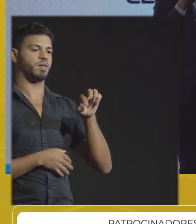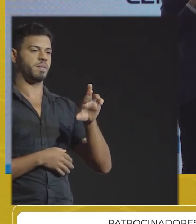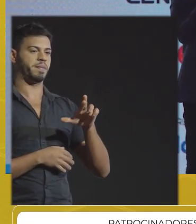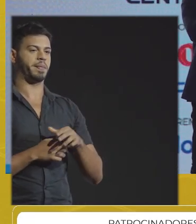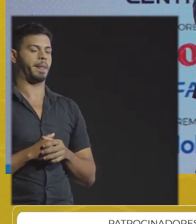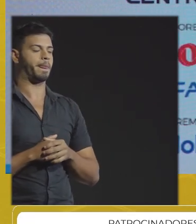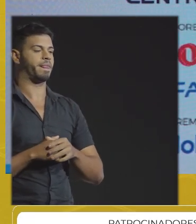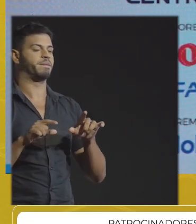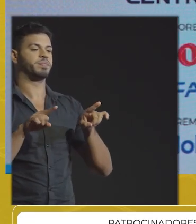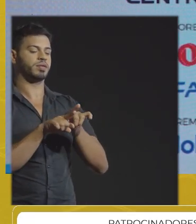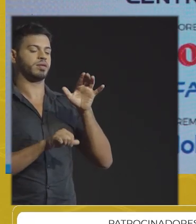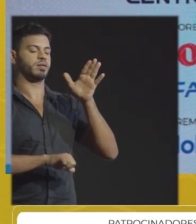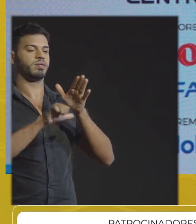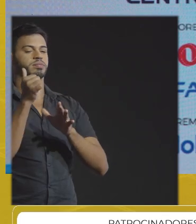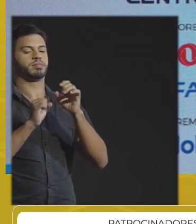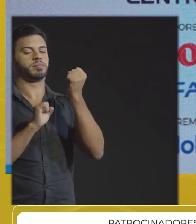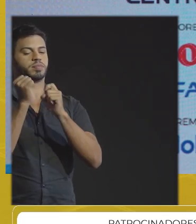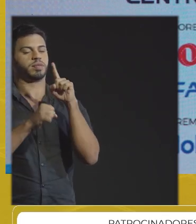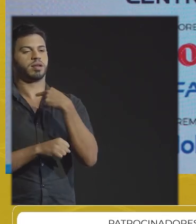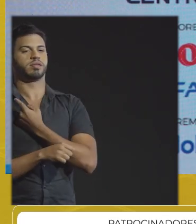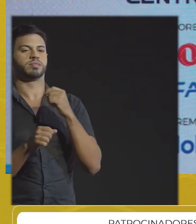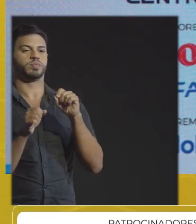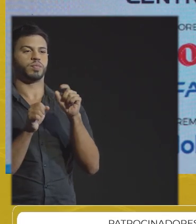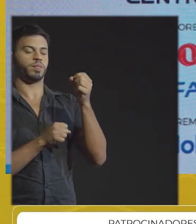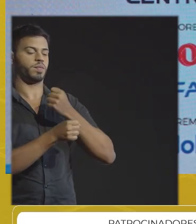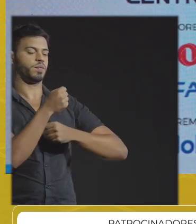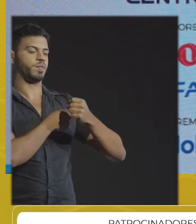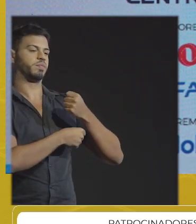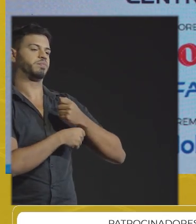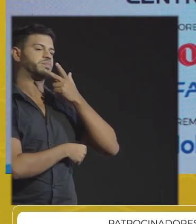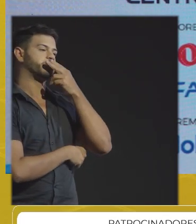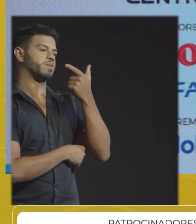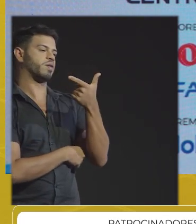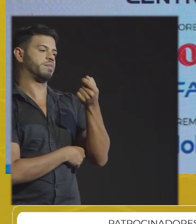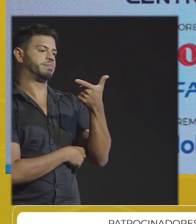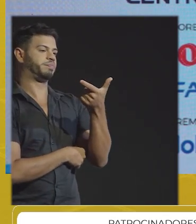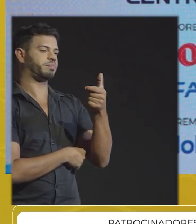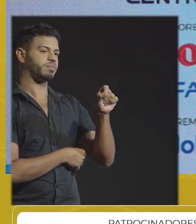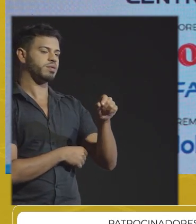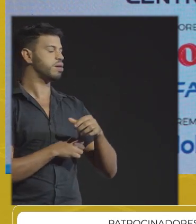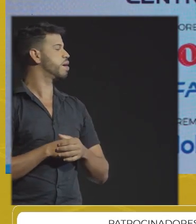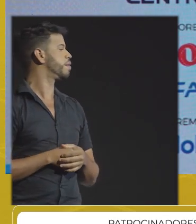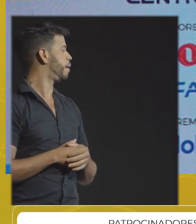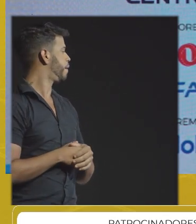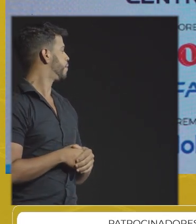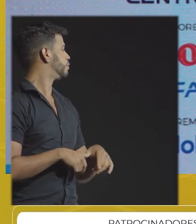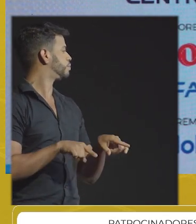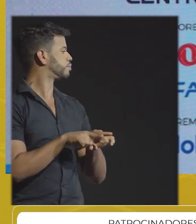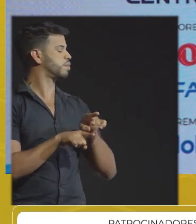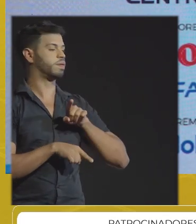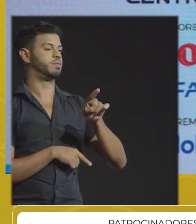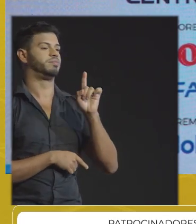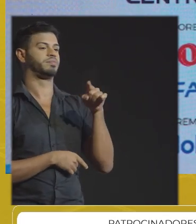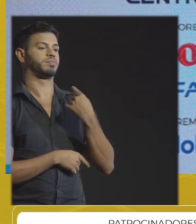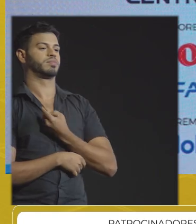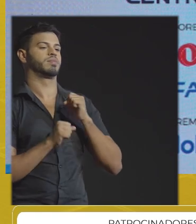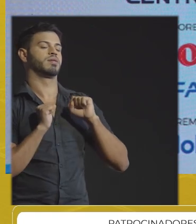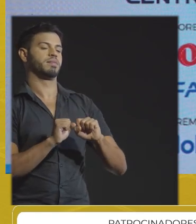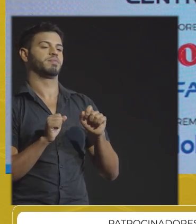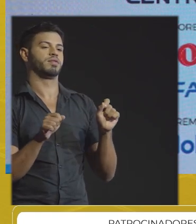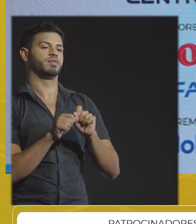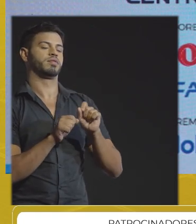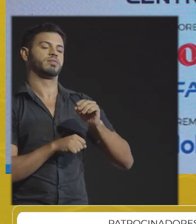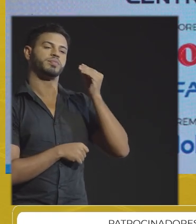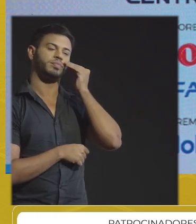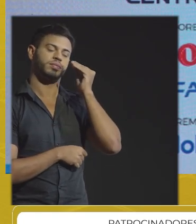tá foi a primeira usina que a gente construiu lá emem meados de 2020 e nessa Usina a gente pode